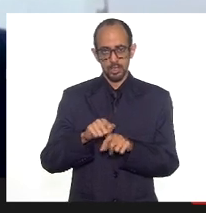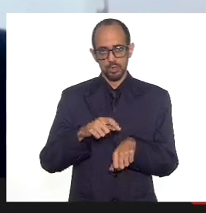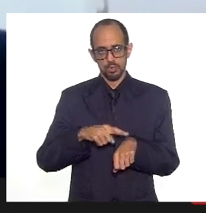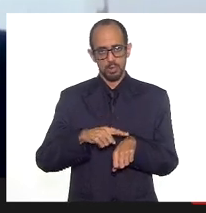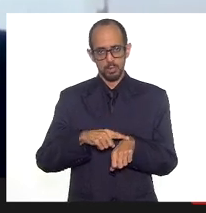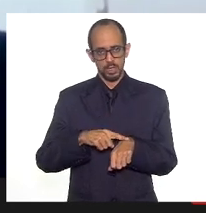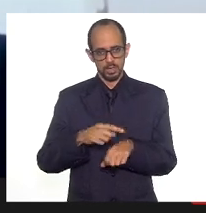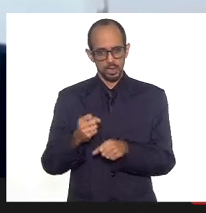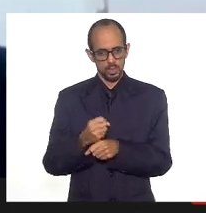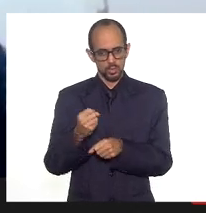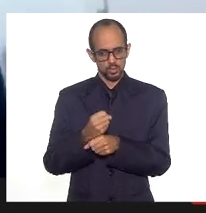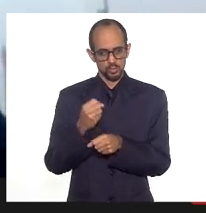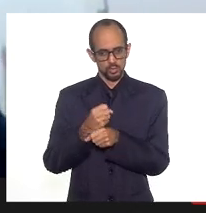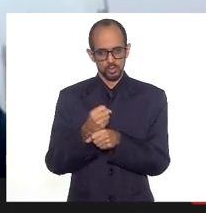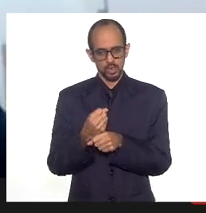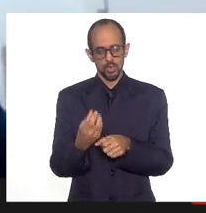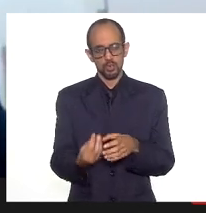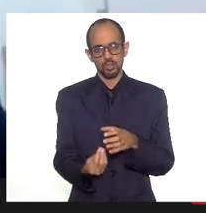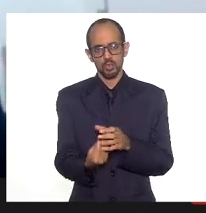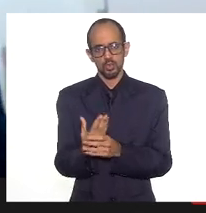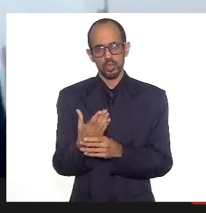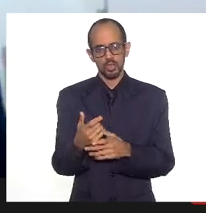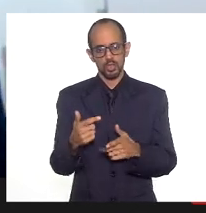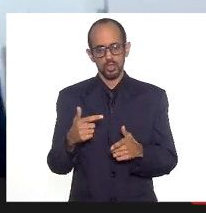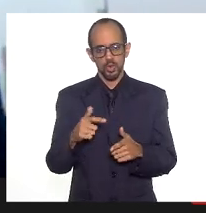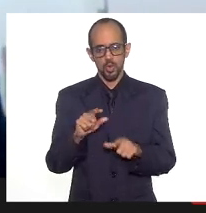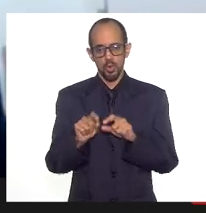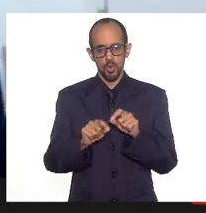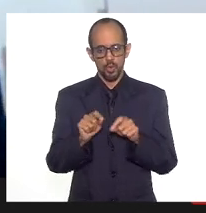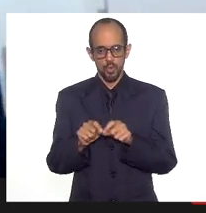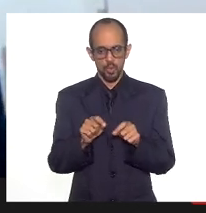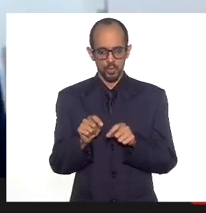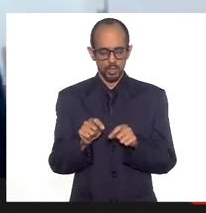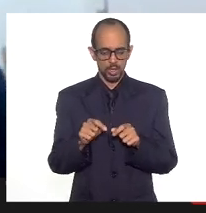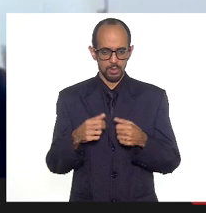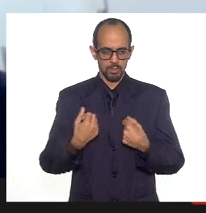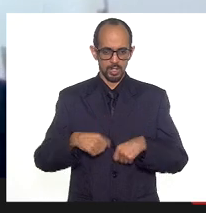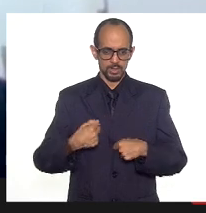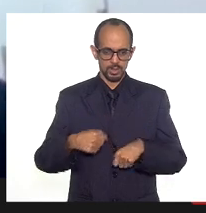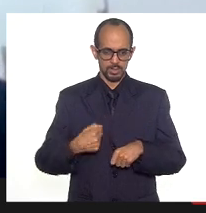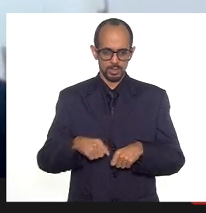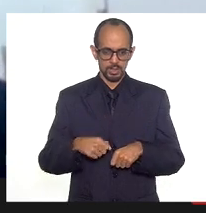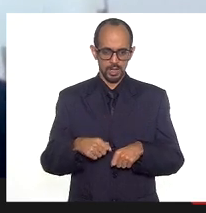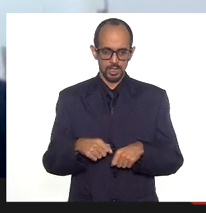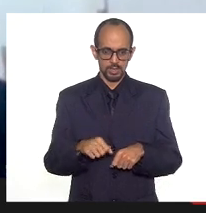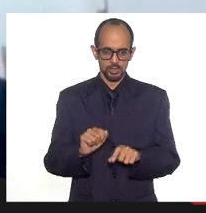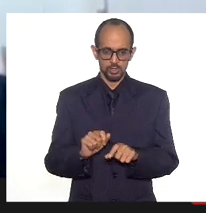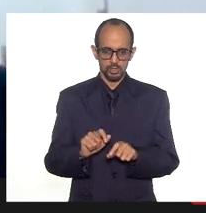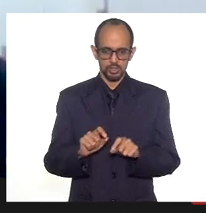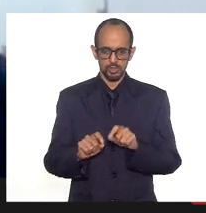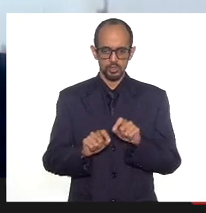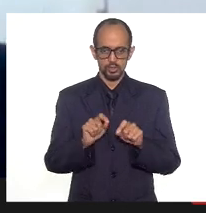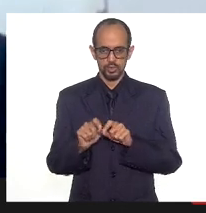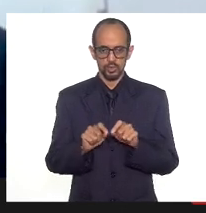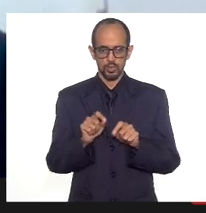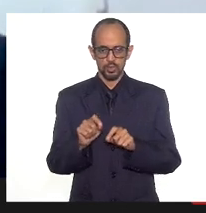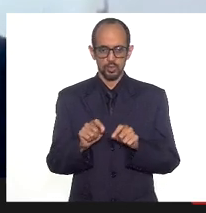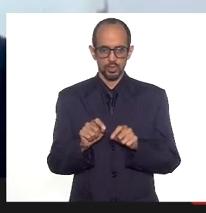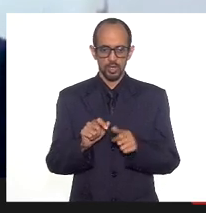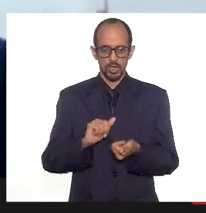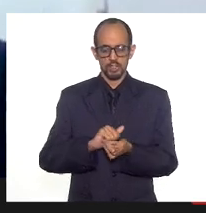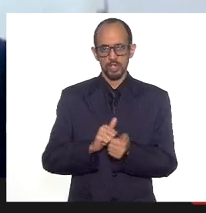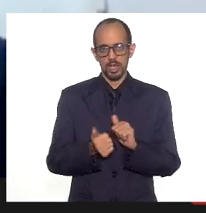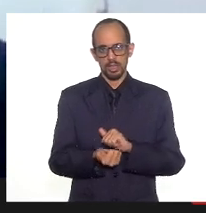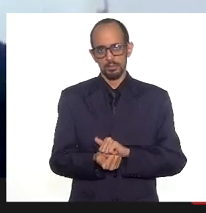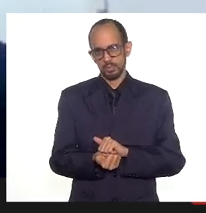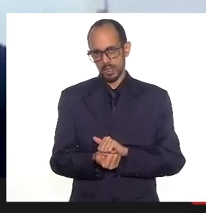plataformas gerou para a gente a demanda, em demanda dos estaleiros, gerou para a gente uma necessidade de realocação das